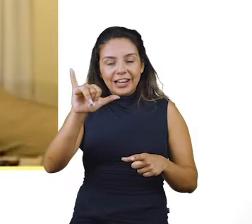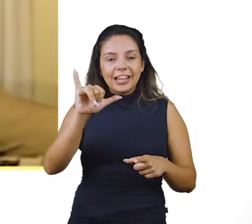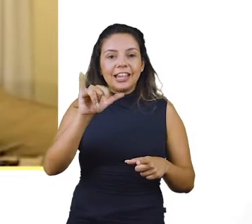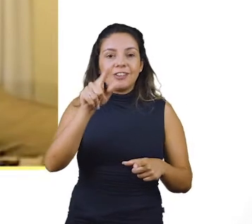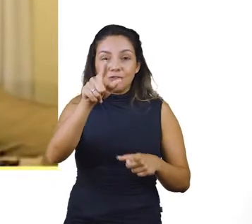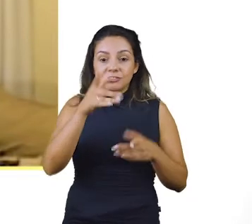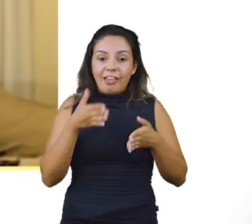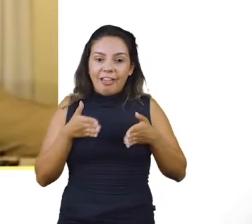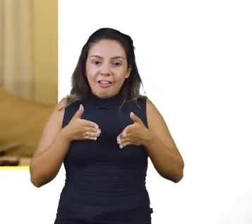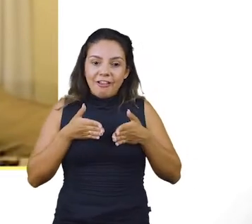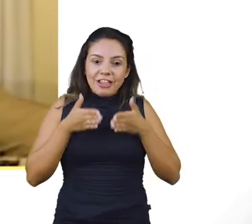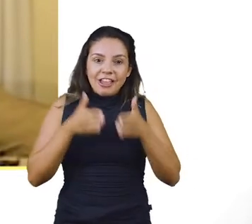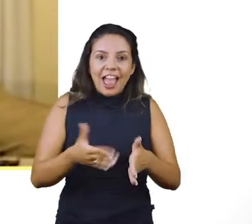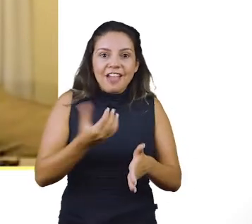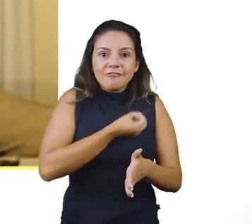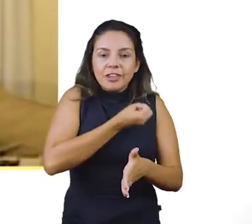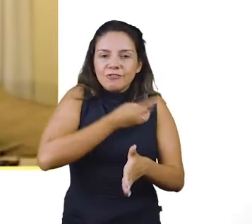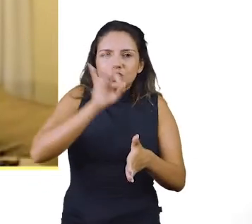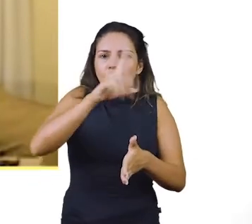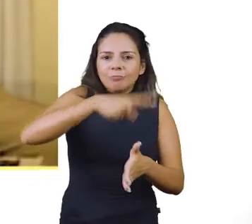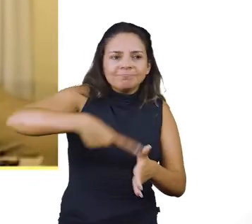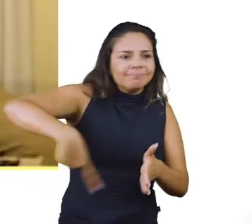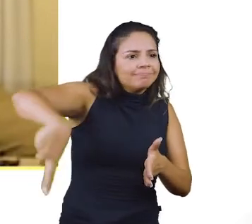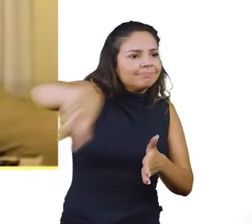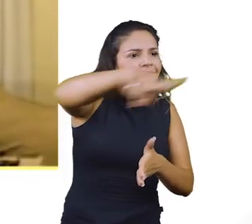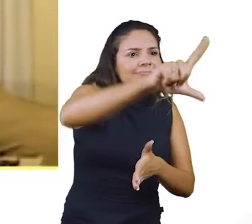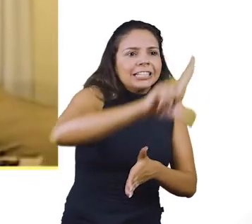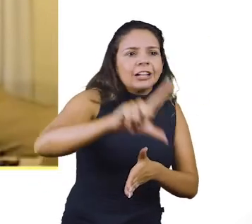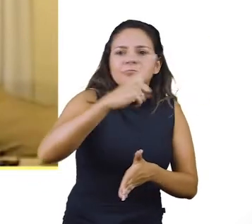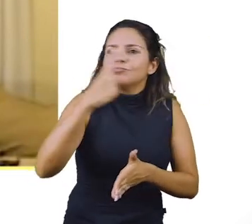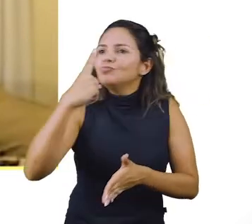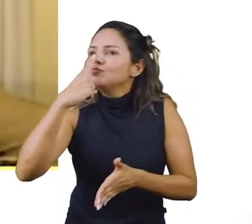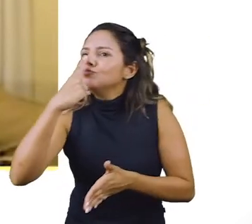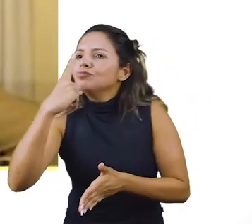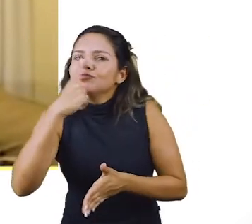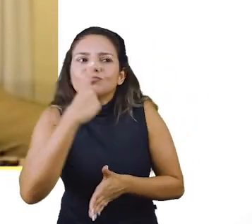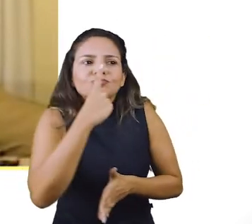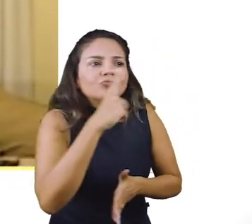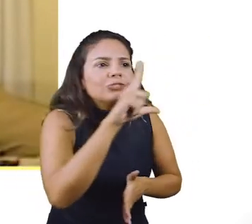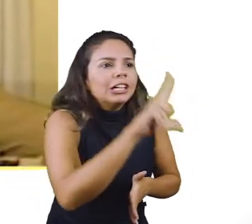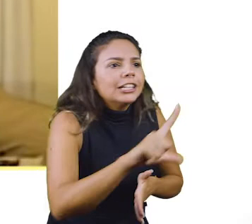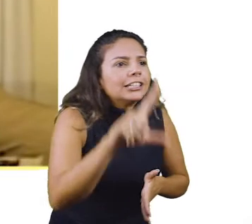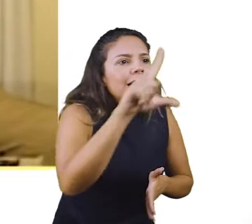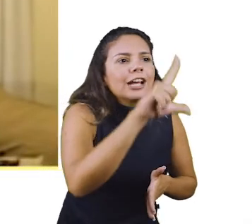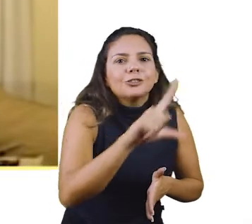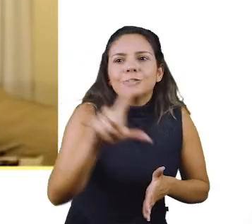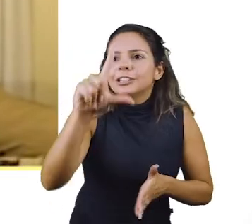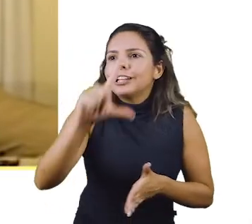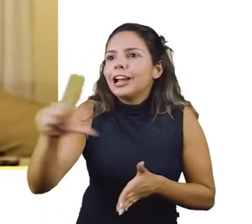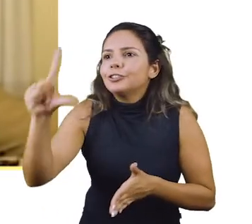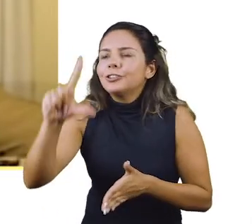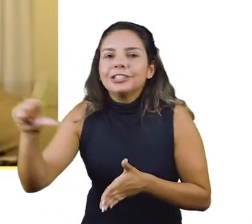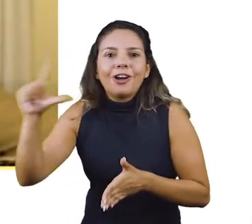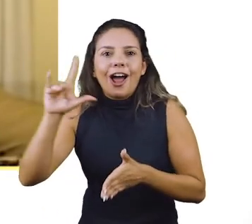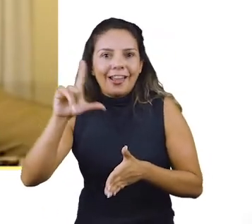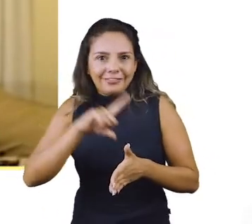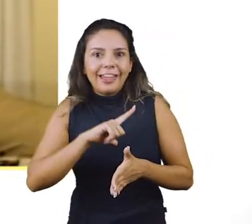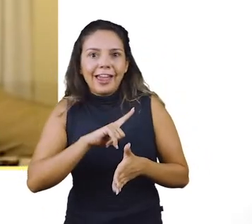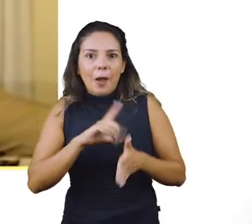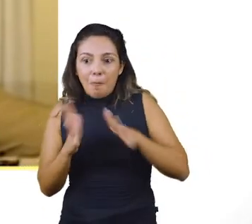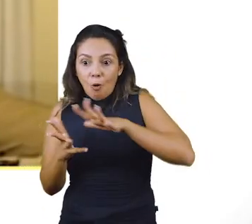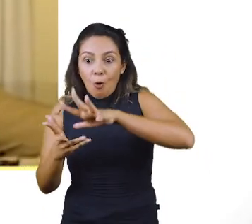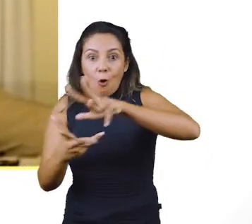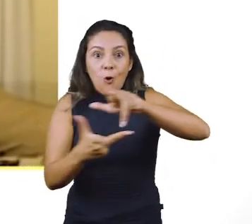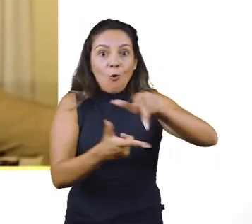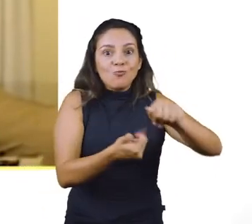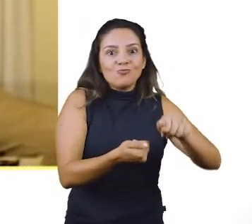viver literatura. Tem gente que fala assim, mas e o pessoal que vai lá para beber? Eles estão no universo de literatura. Eles estão ao